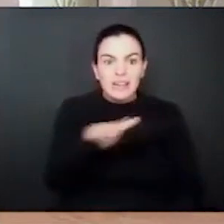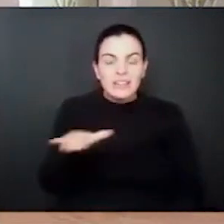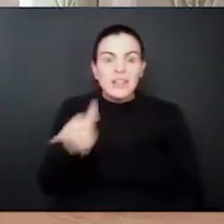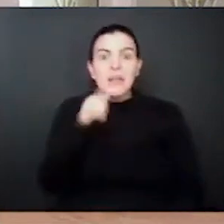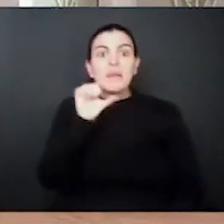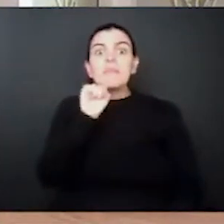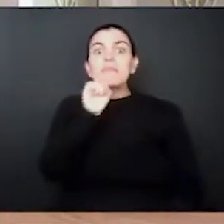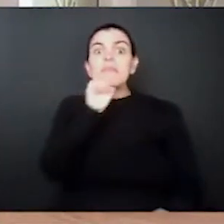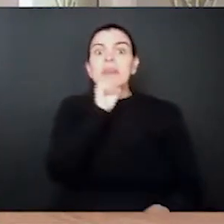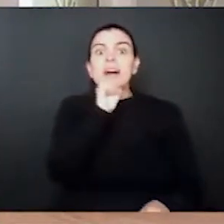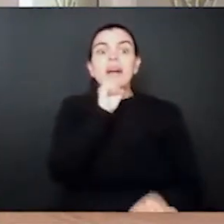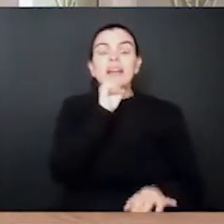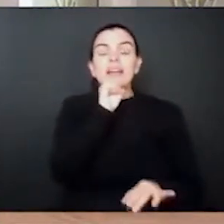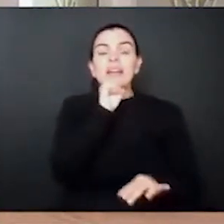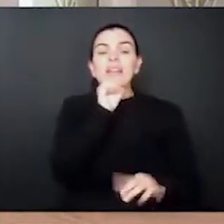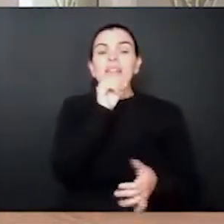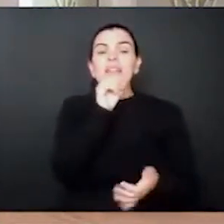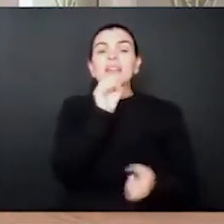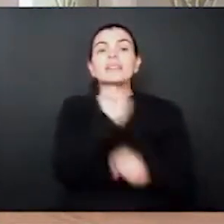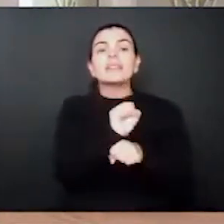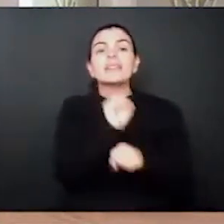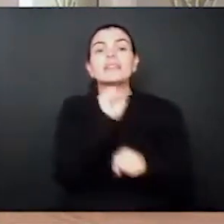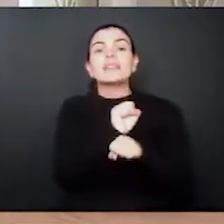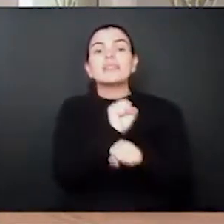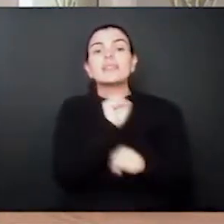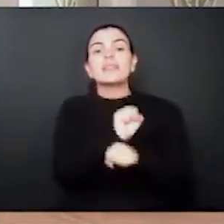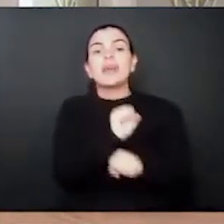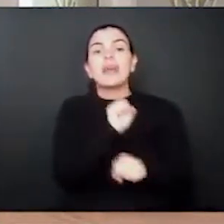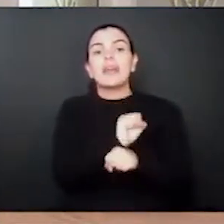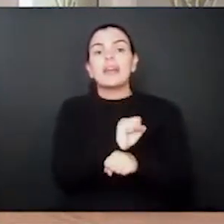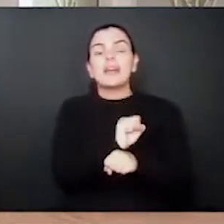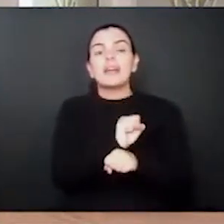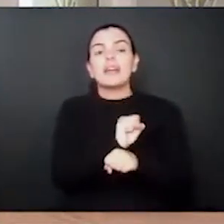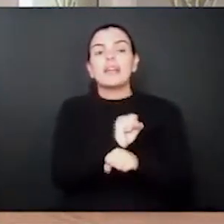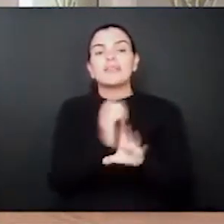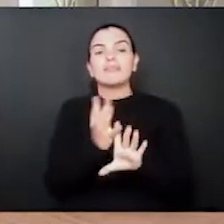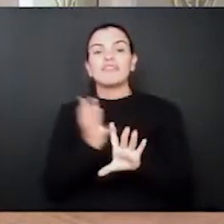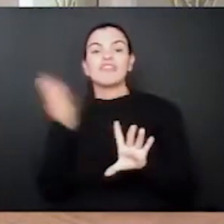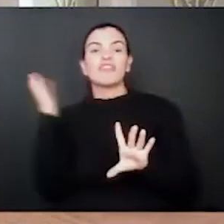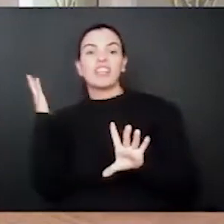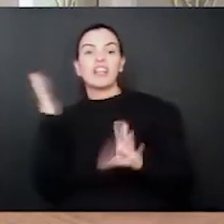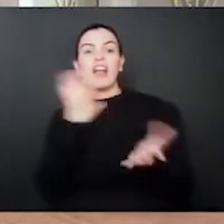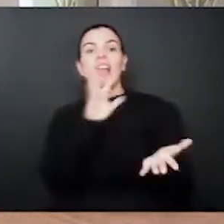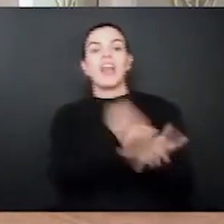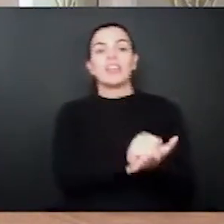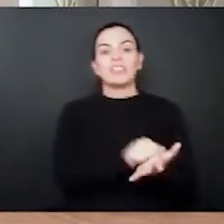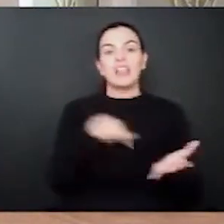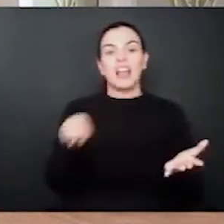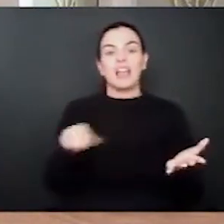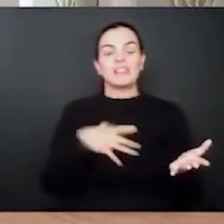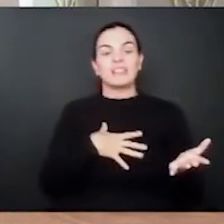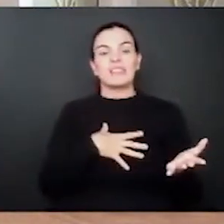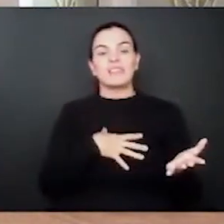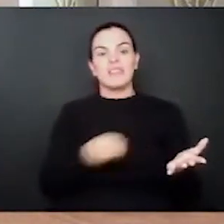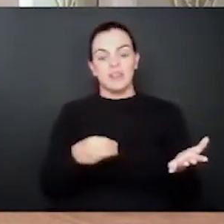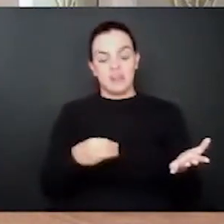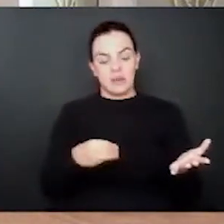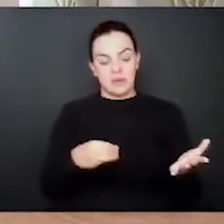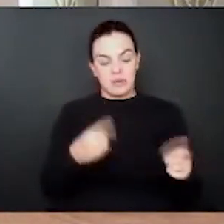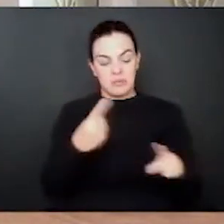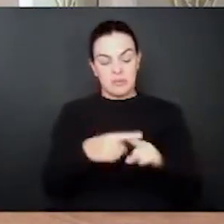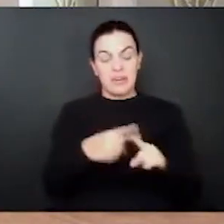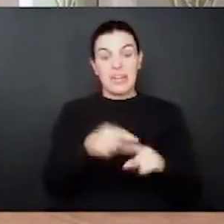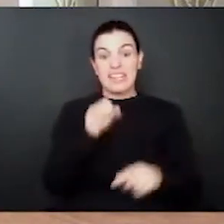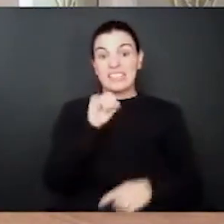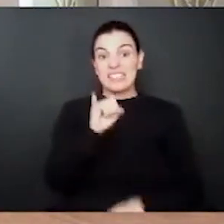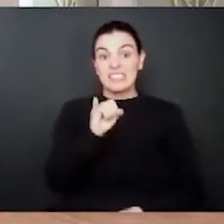creche, porque a alimentação, como foi falado aqui, é muito importante, porque se a criança não come bem, ela não se desenvolve no intelecto